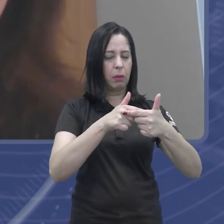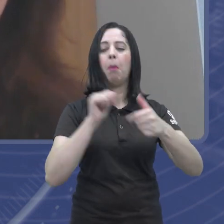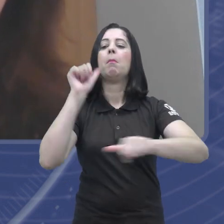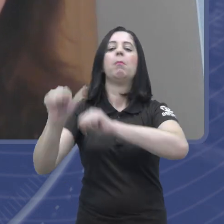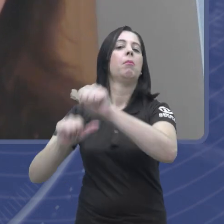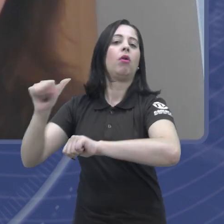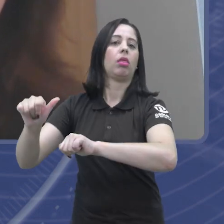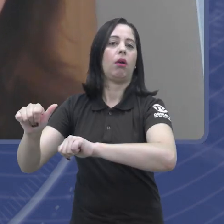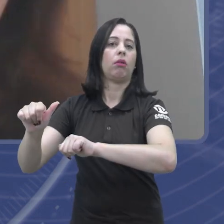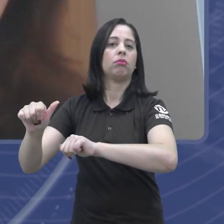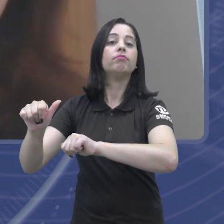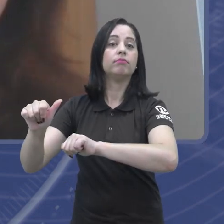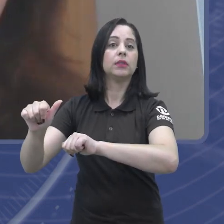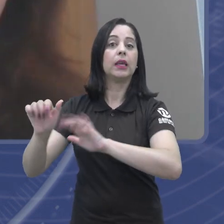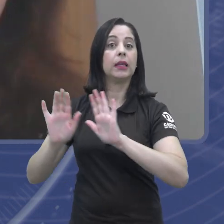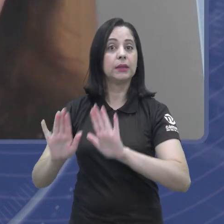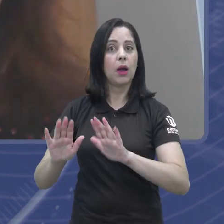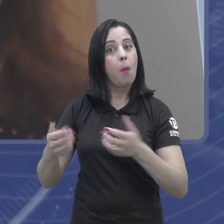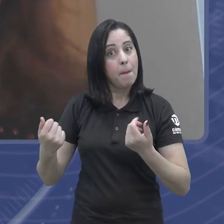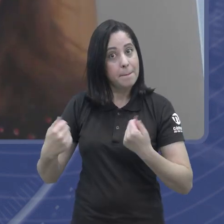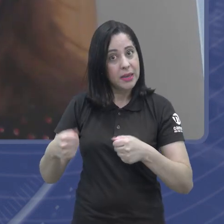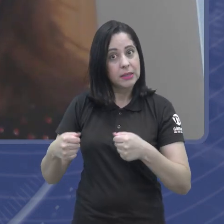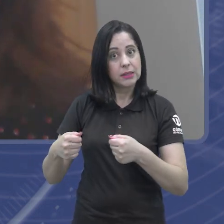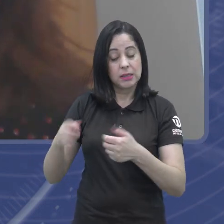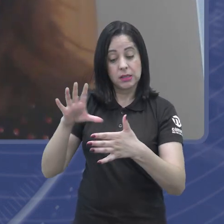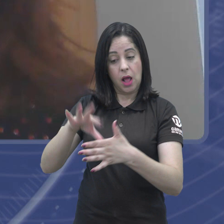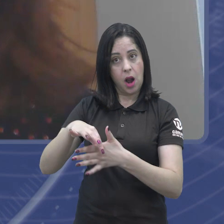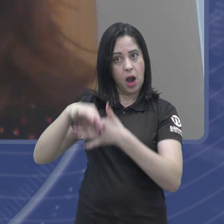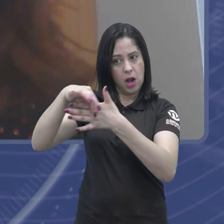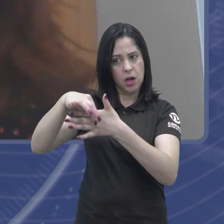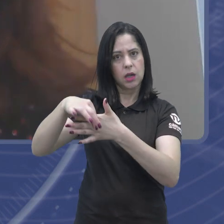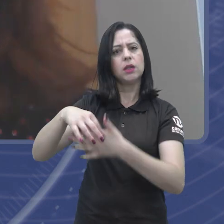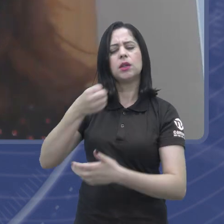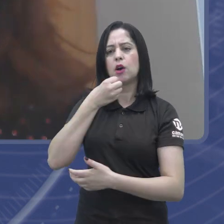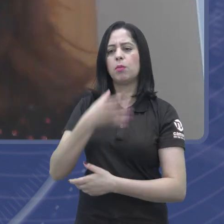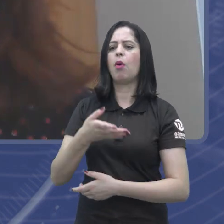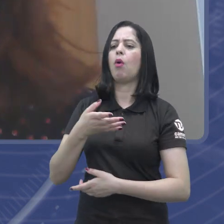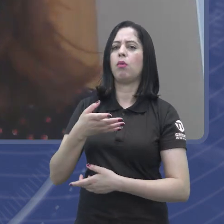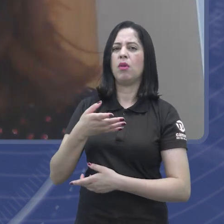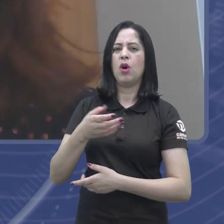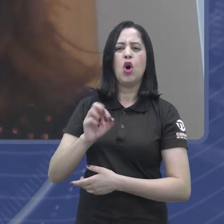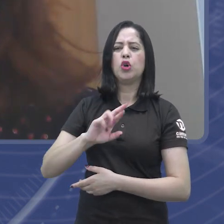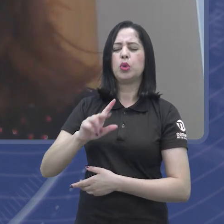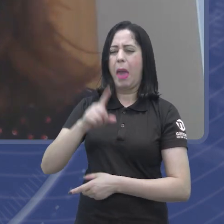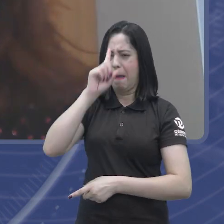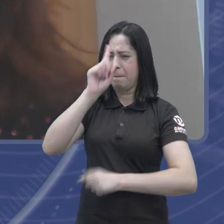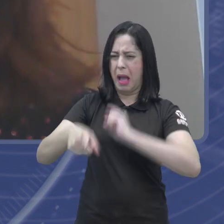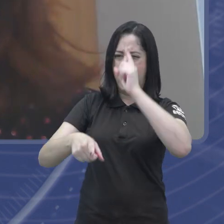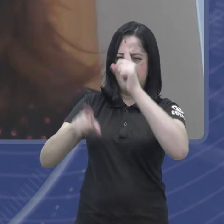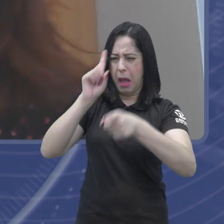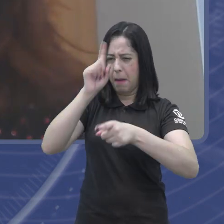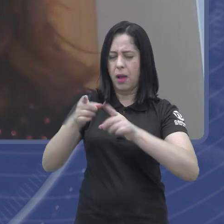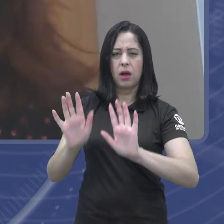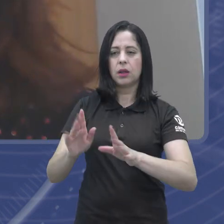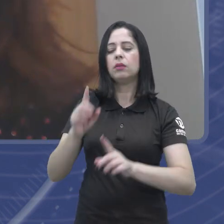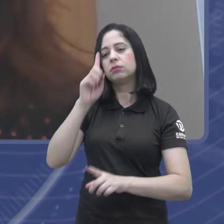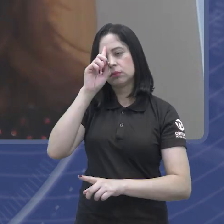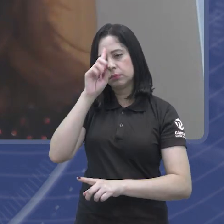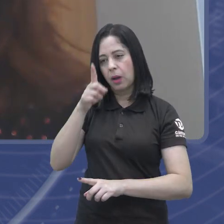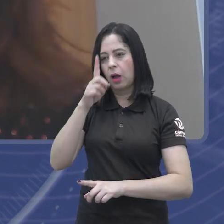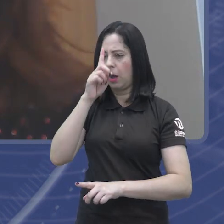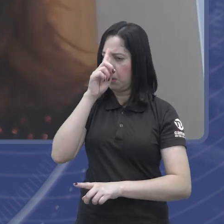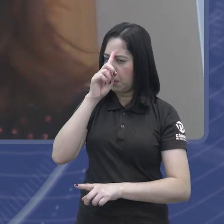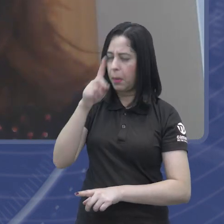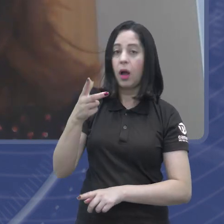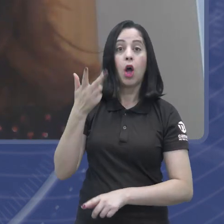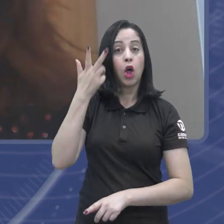gente vê a importância de ter bons líderes em meio a essas mudanças. Então, Ana, como os líderes devem